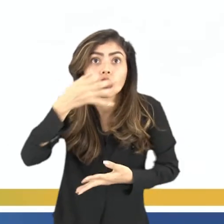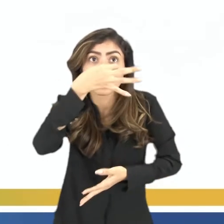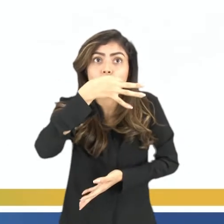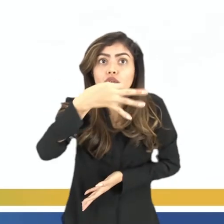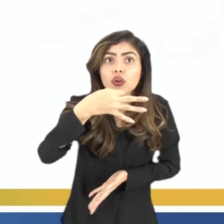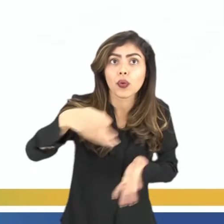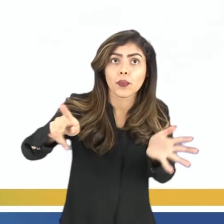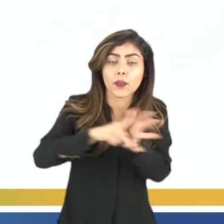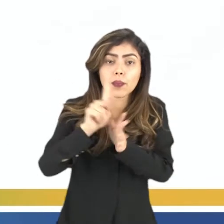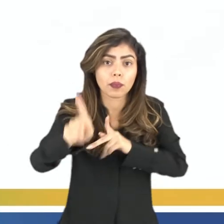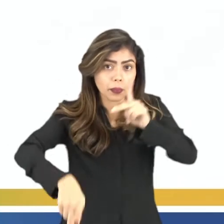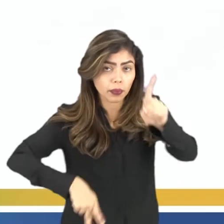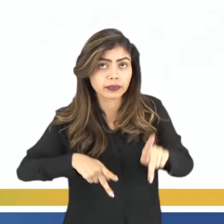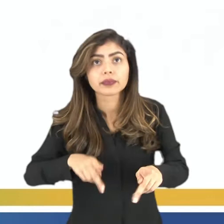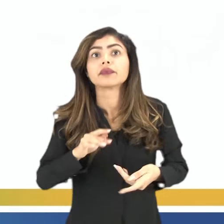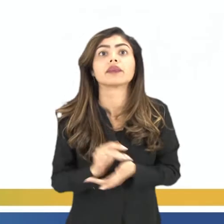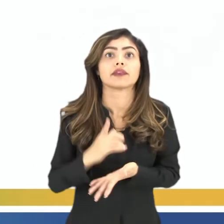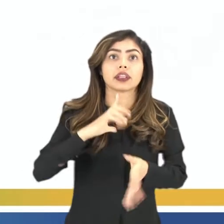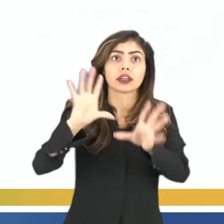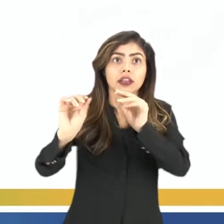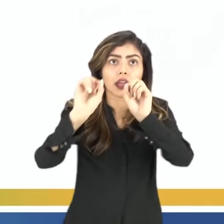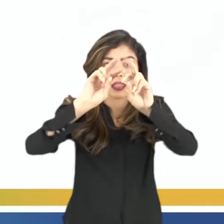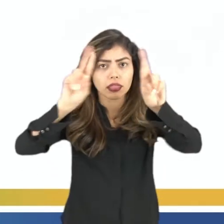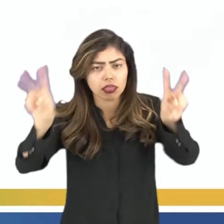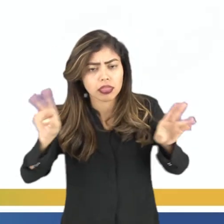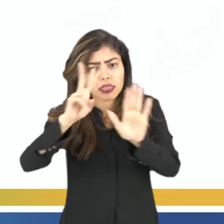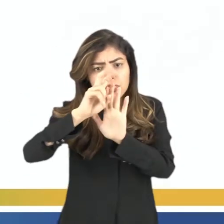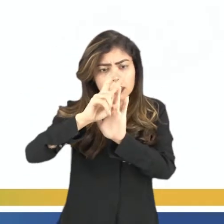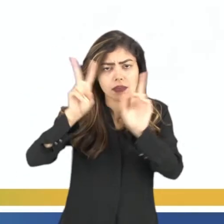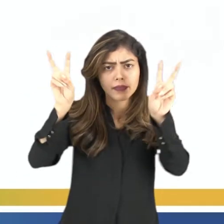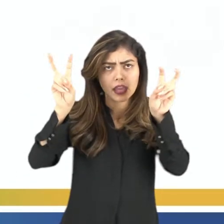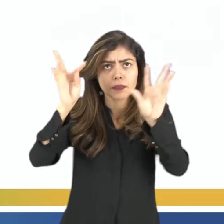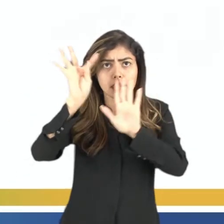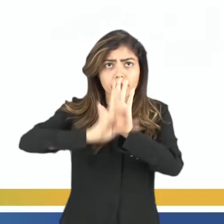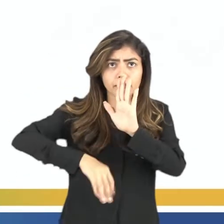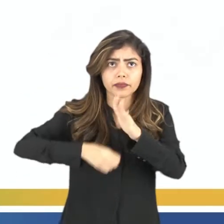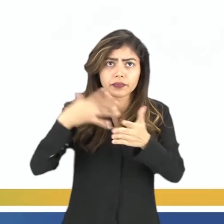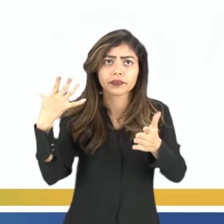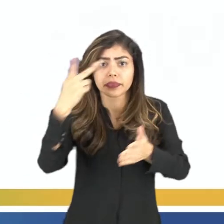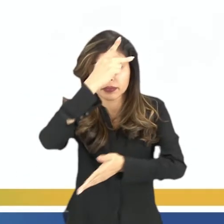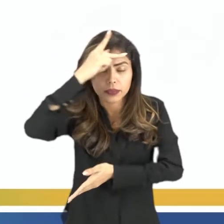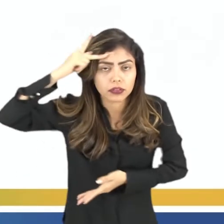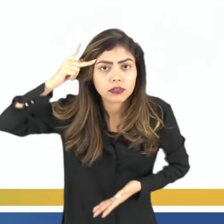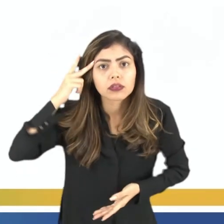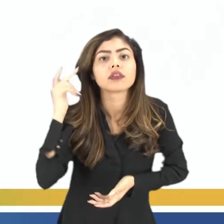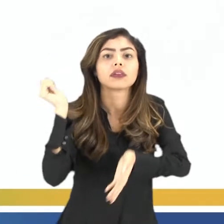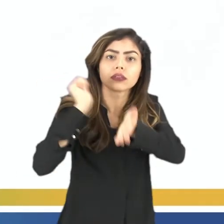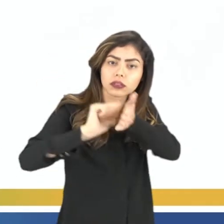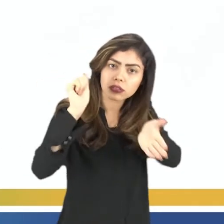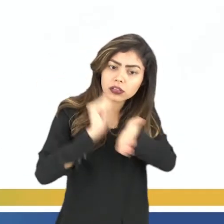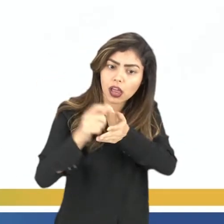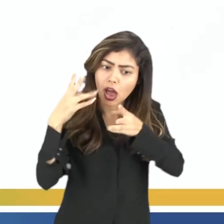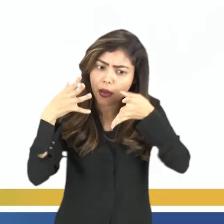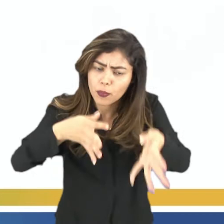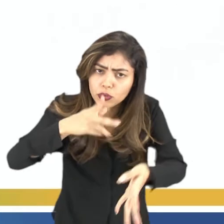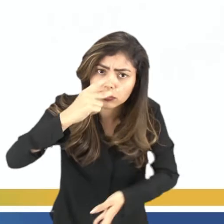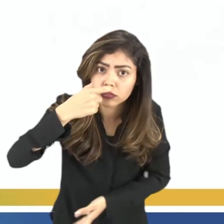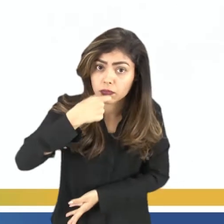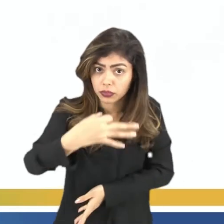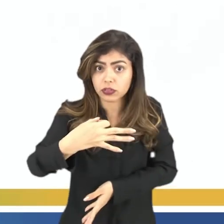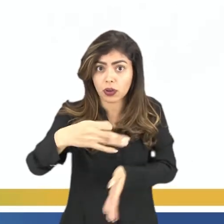opinião pública. Vai tratar de diversos temas, tá? As pessoas escrevem o seu ponto de